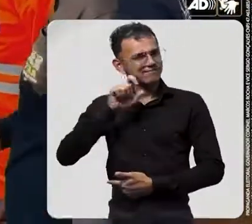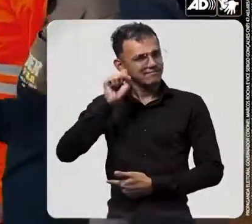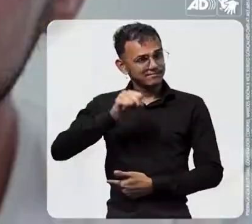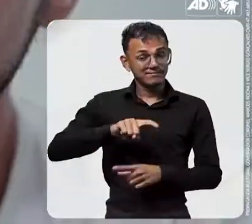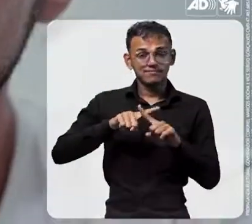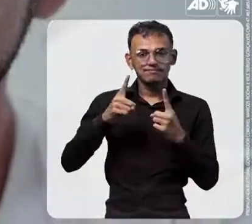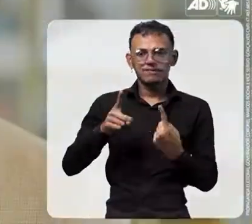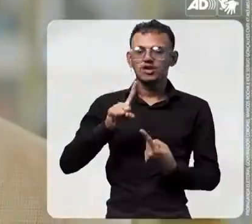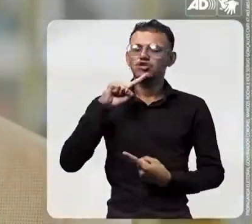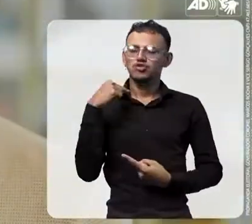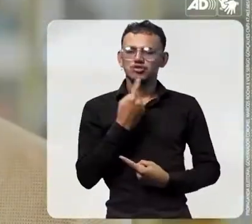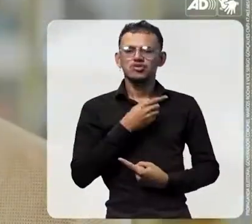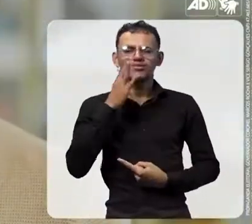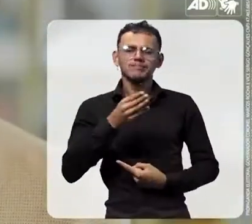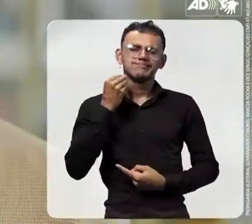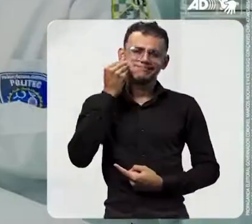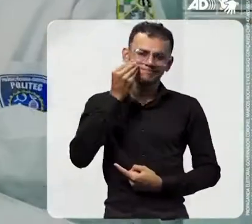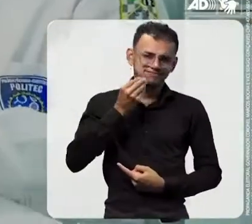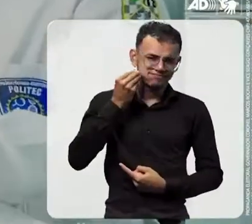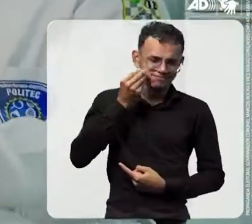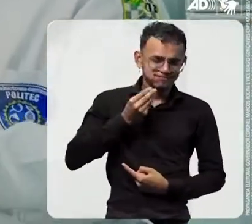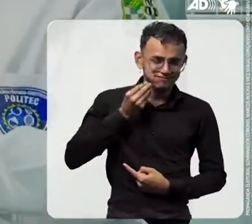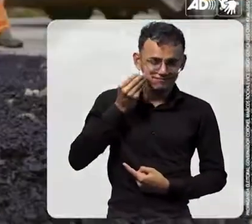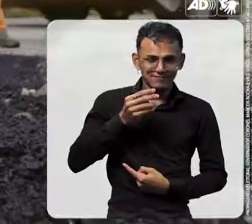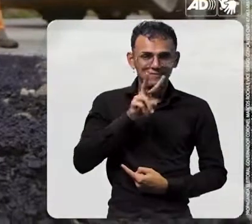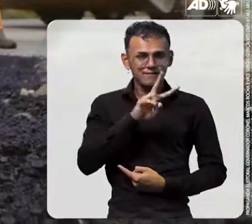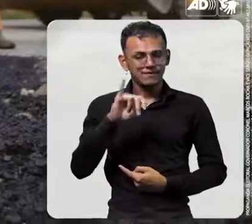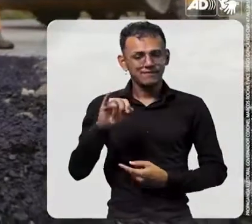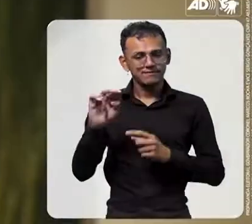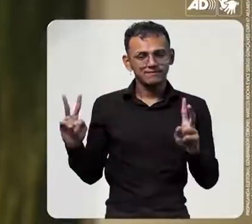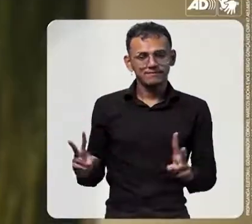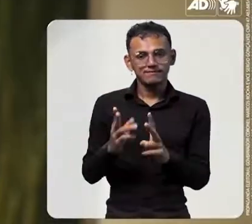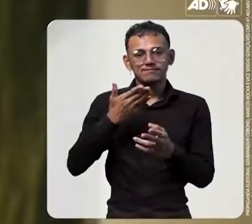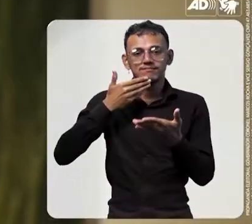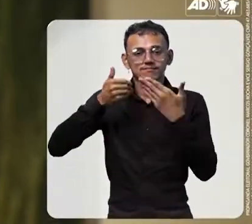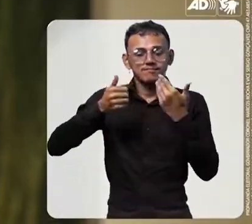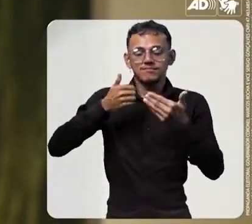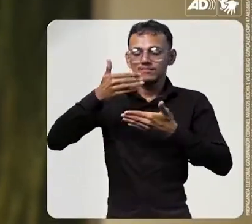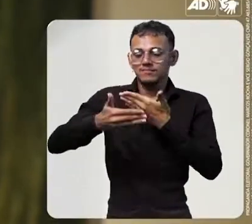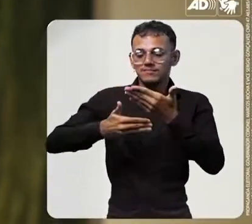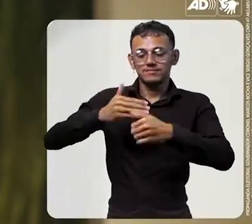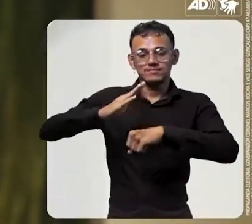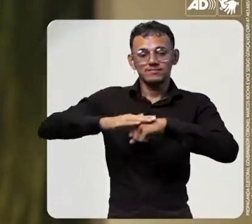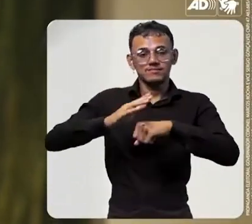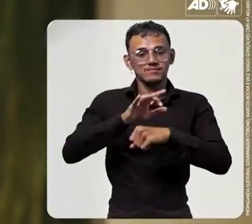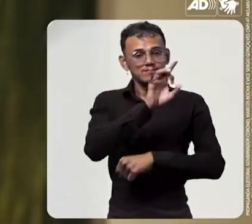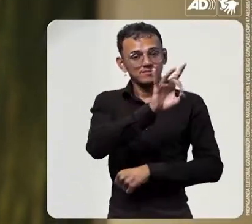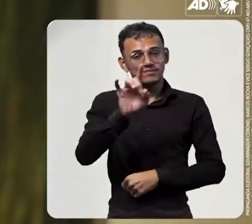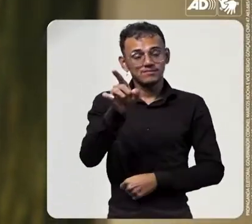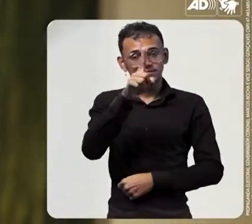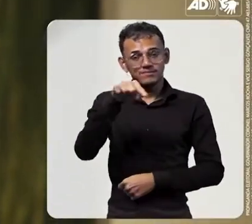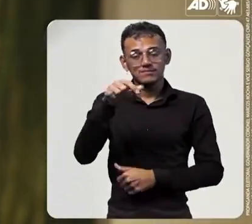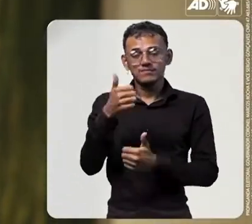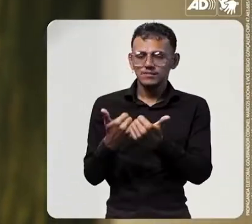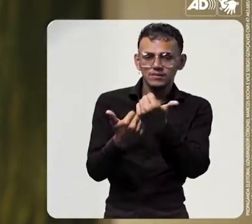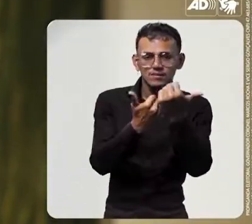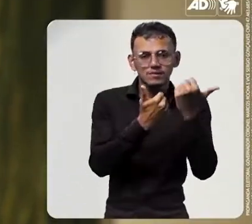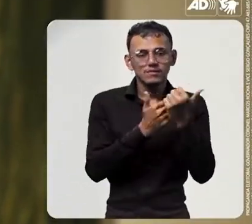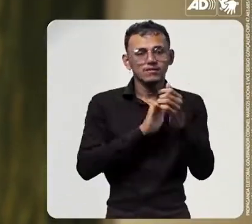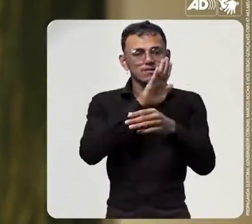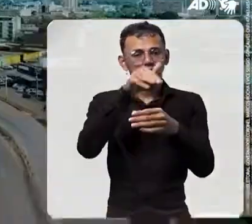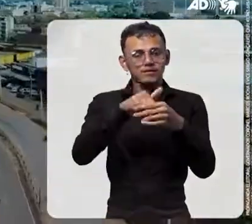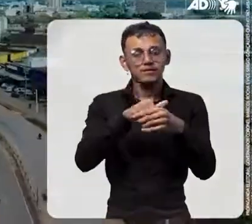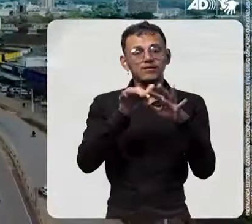já fizemos, vamos valorizar ainda mais o desempenho de vocês. Eu peço o apoio, o voto de cada um de vocês e de